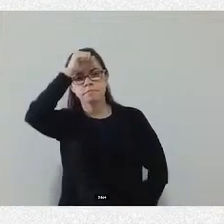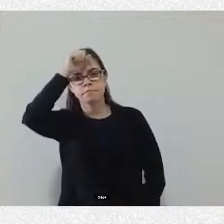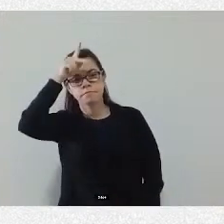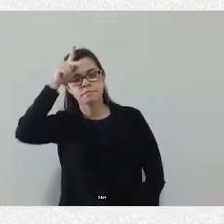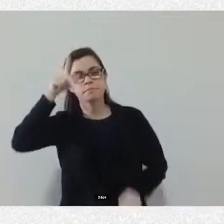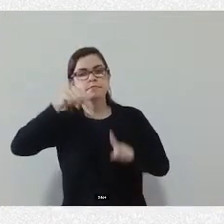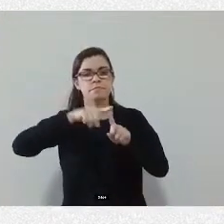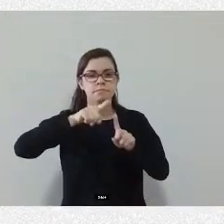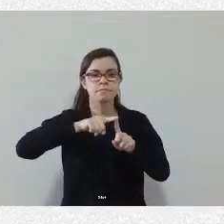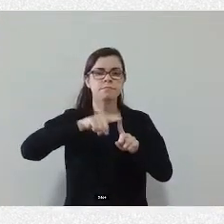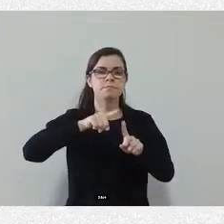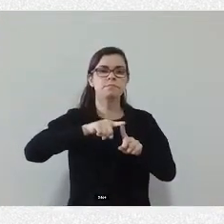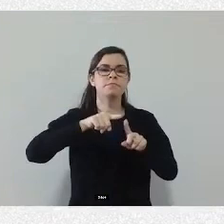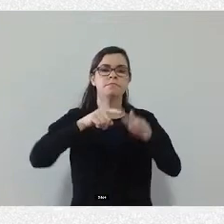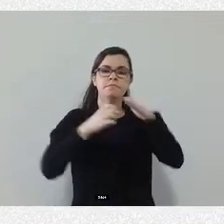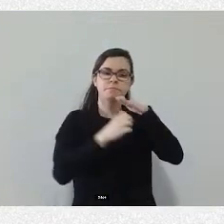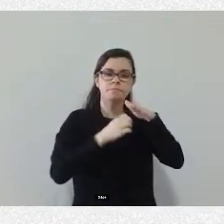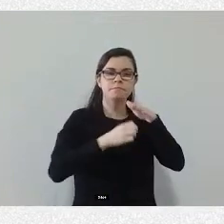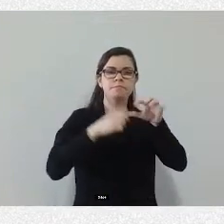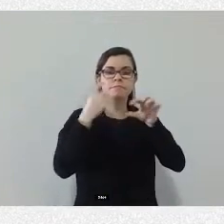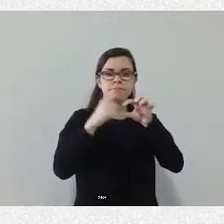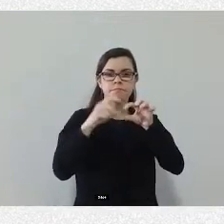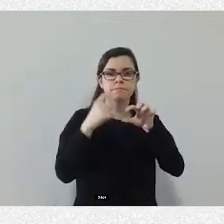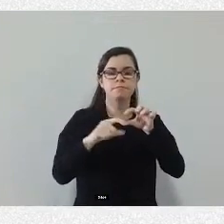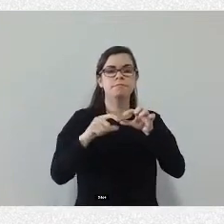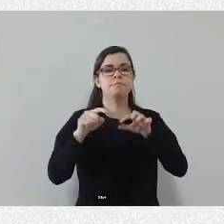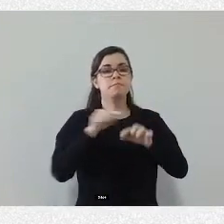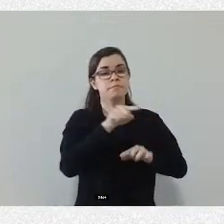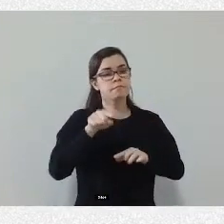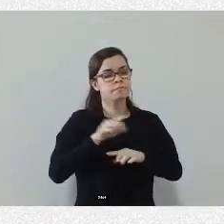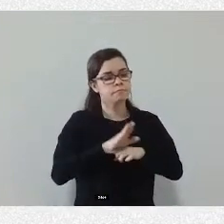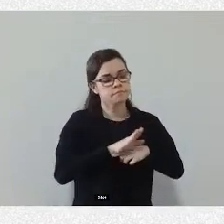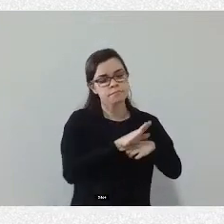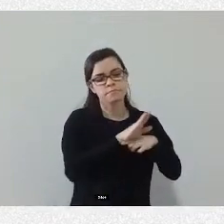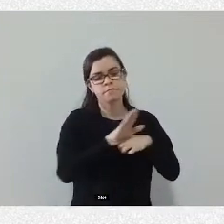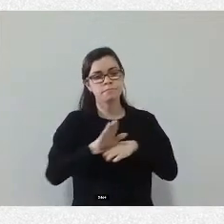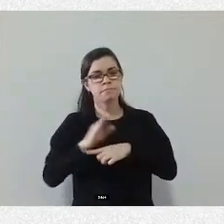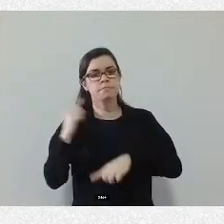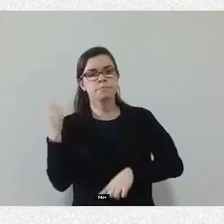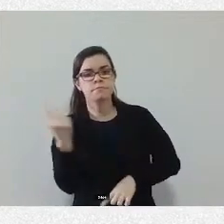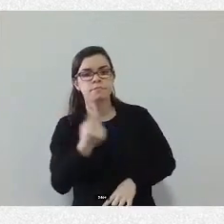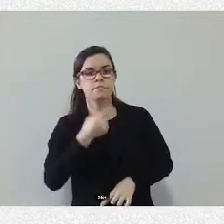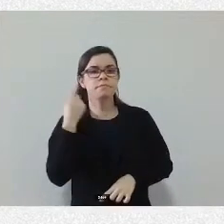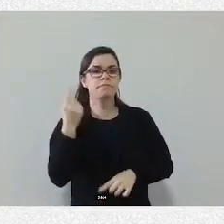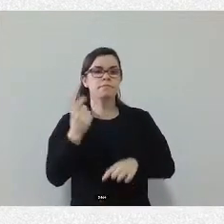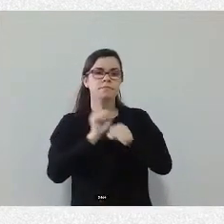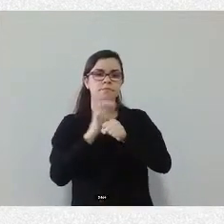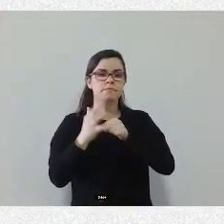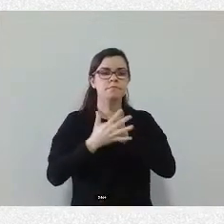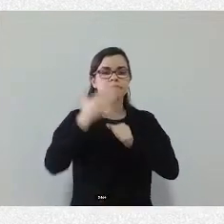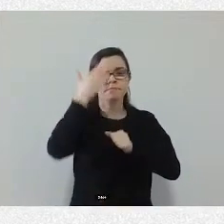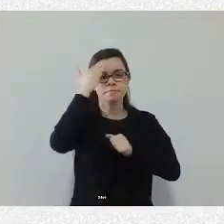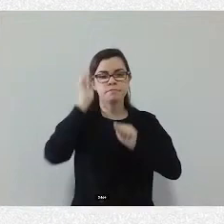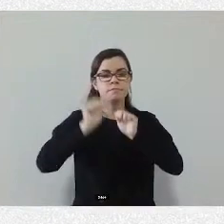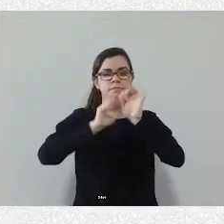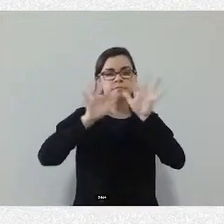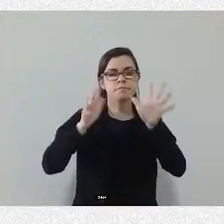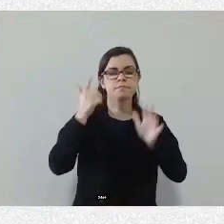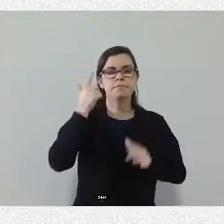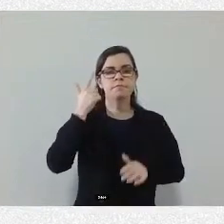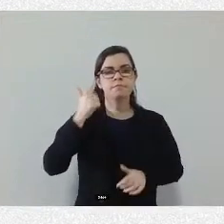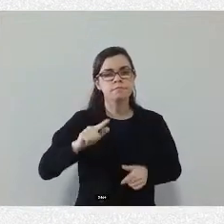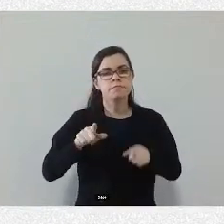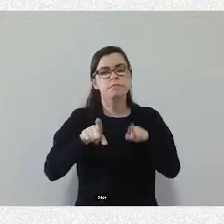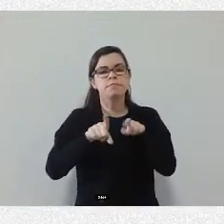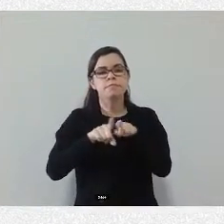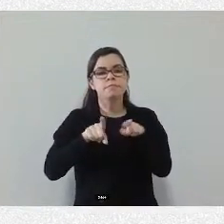dúvidas, respostas muito importantes para que a gente possa compreender melhor essa pandemia, compreender como funcionam as vacinas,